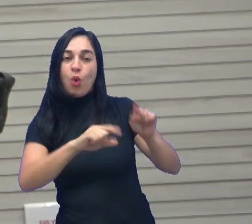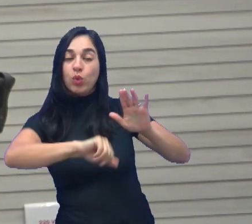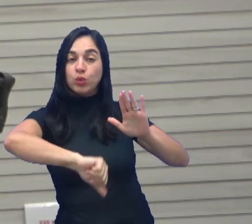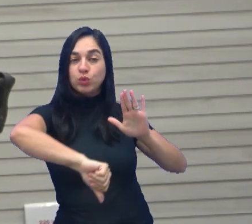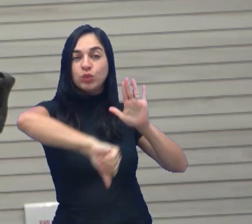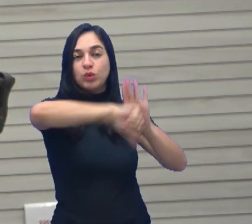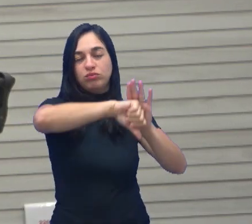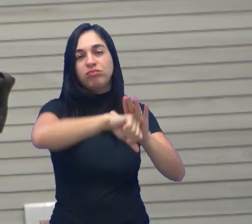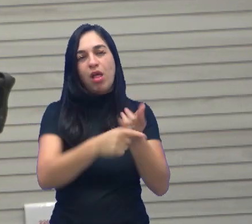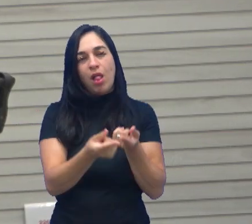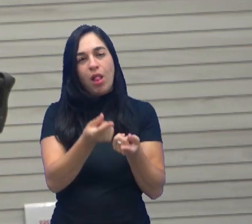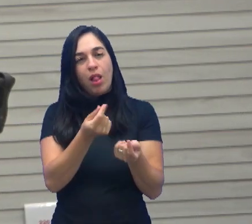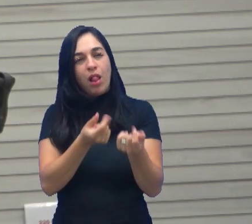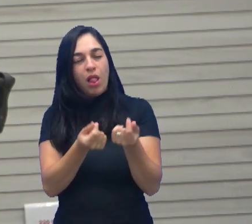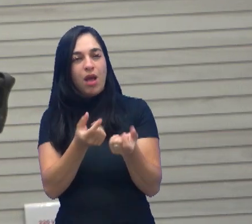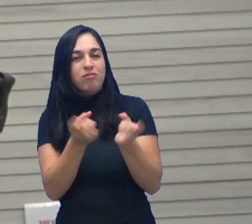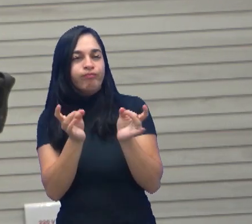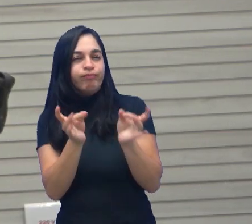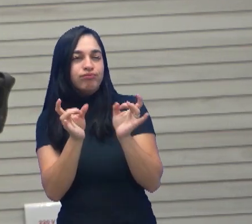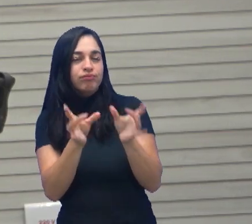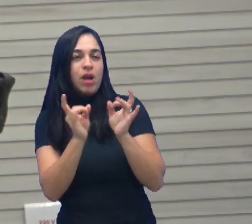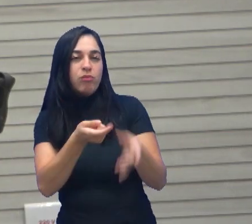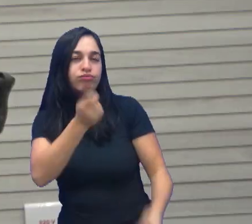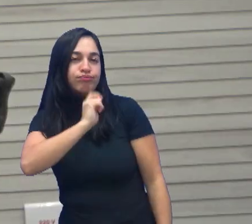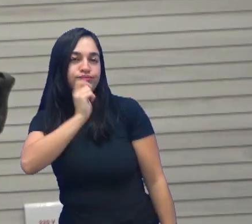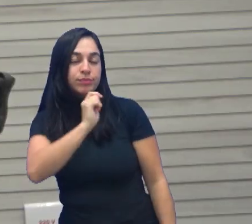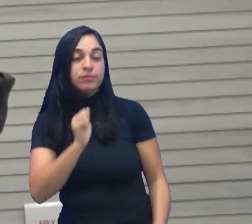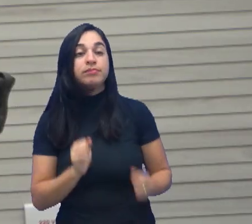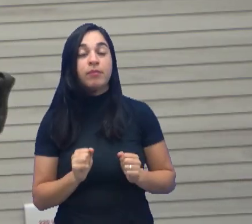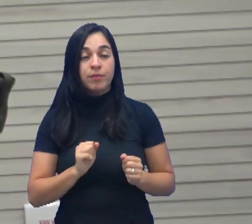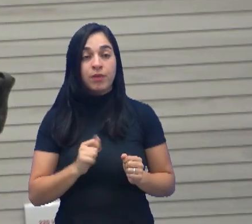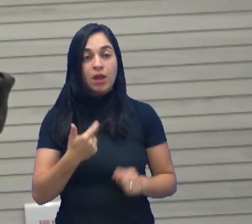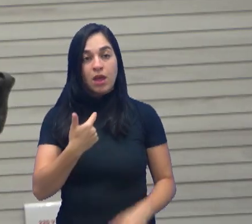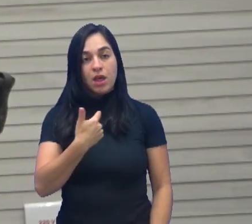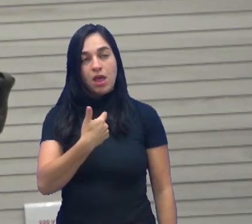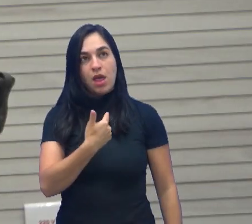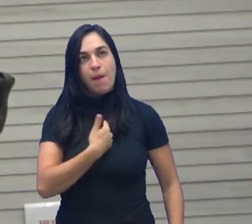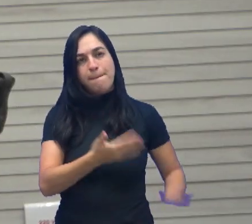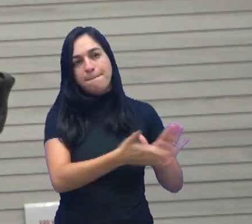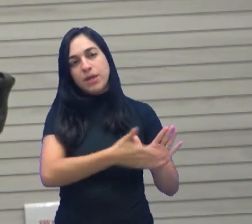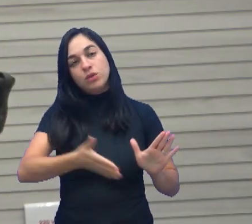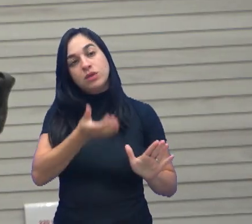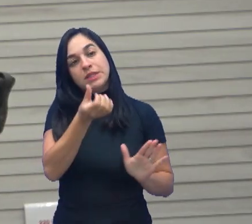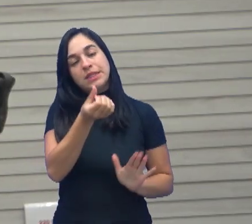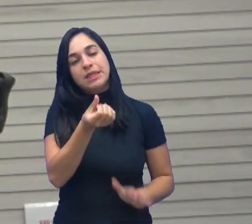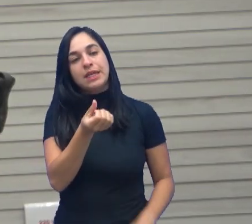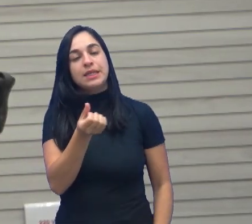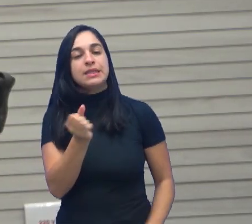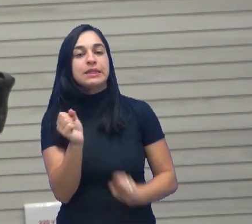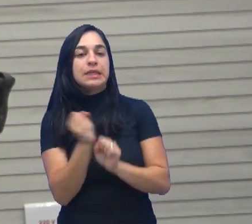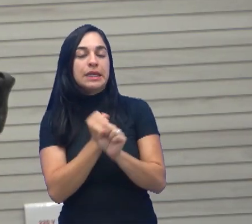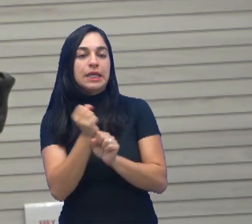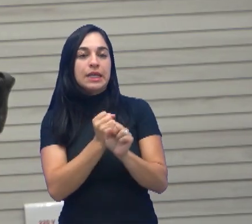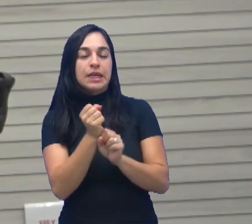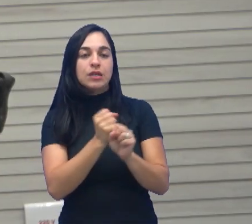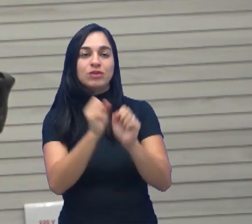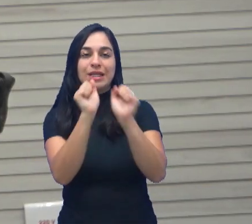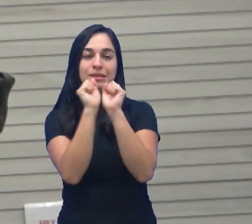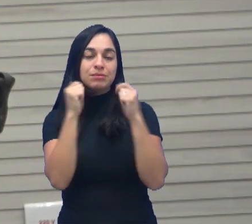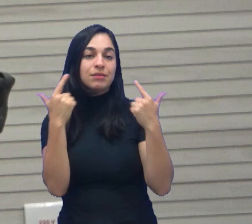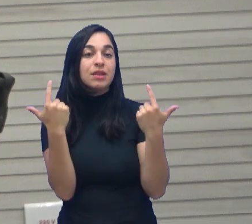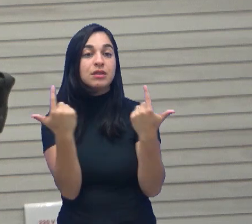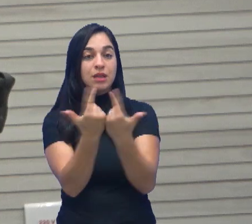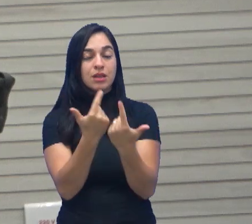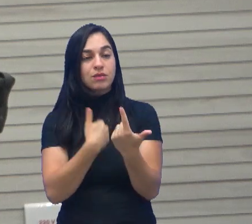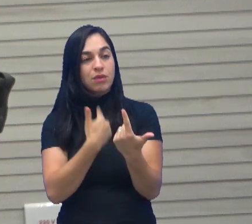e o governo do estado de São Paulo, estive durante 6 anos na Assembleia, acompanhando também essa transição de governo,